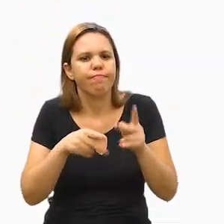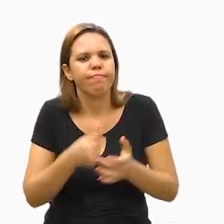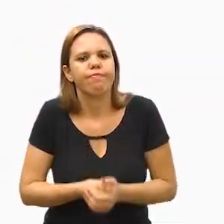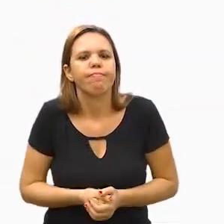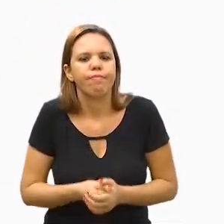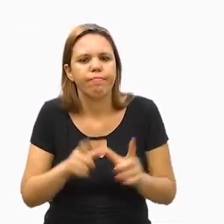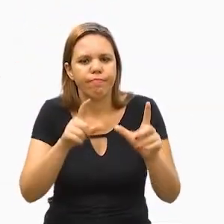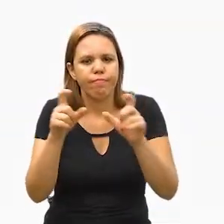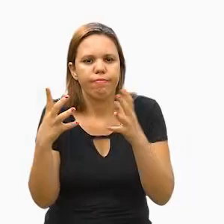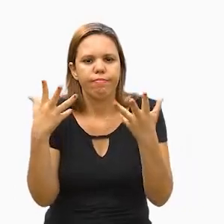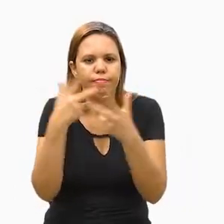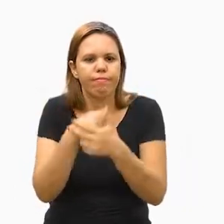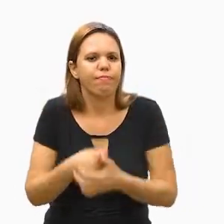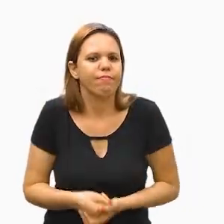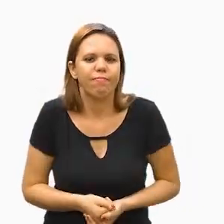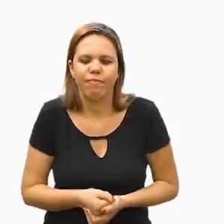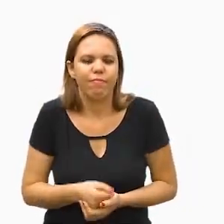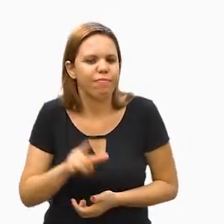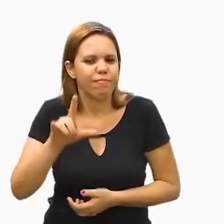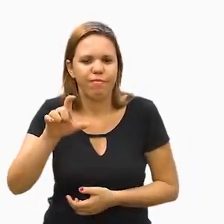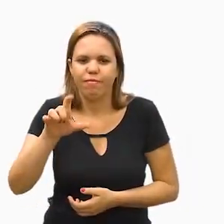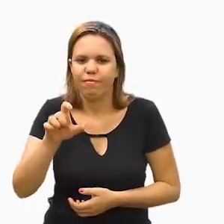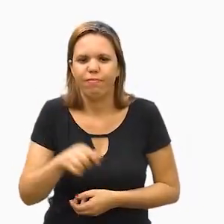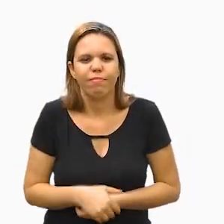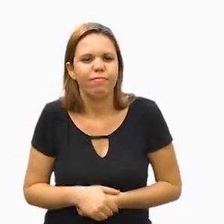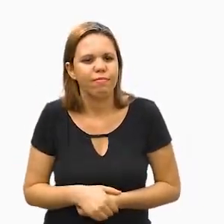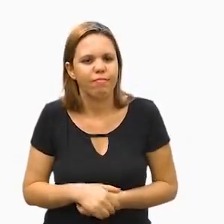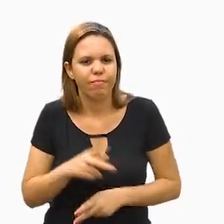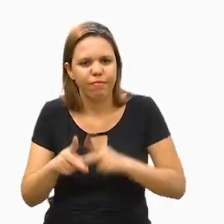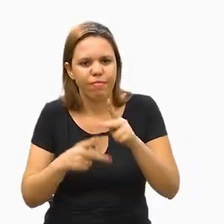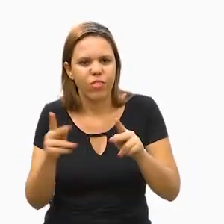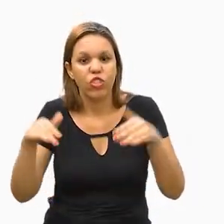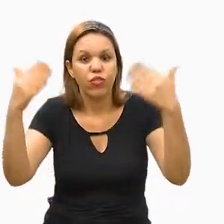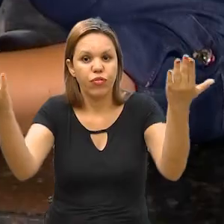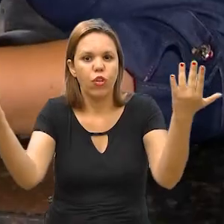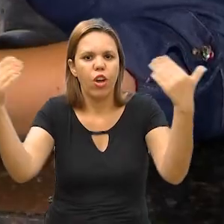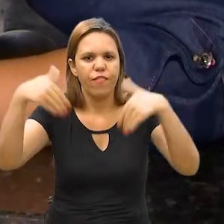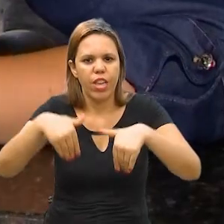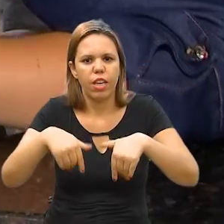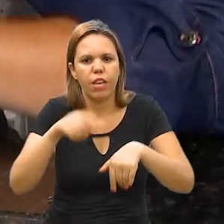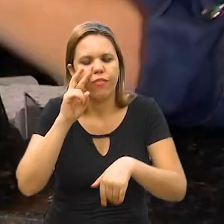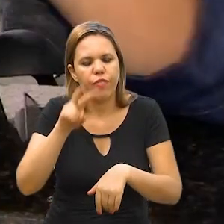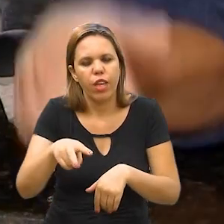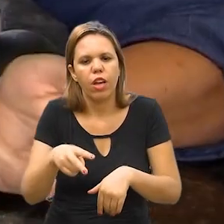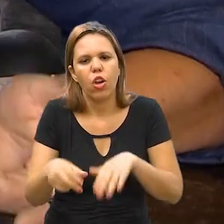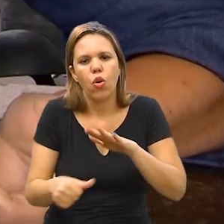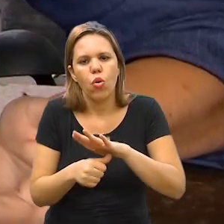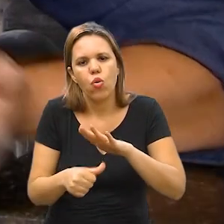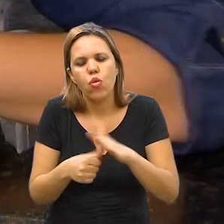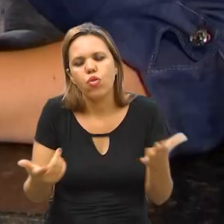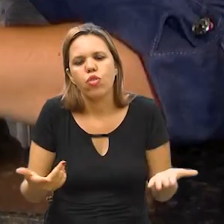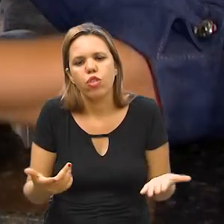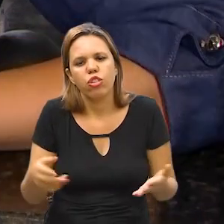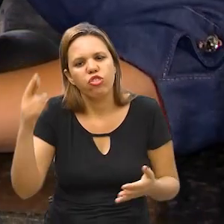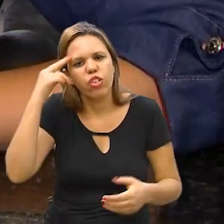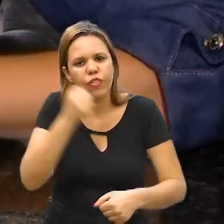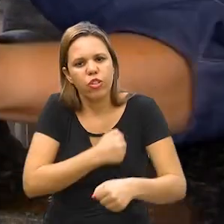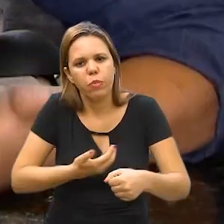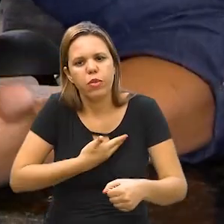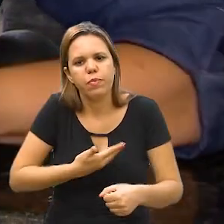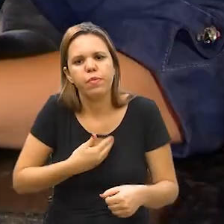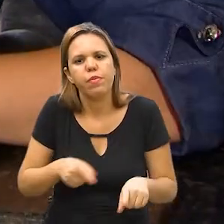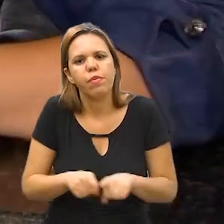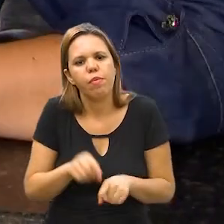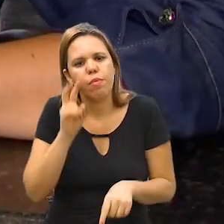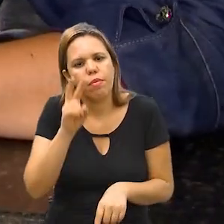minhas fotos são bem apresentáveis no Instagram, veio pessoas de fora, às vezes curtir, chefe de cozinha, que são meus amigos,